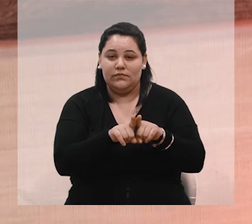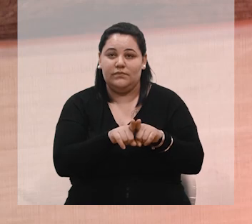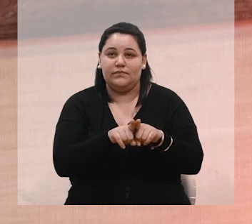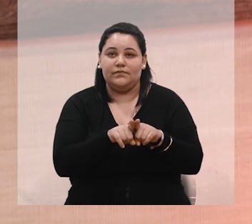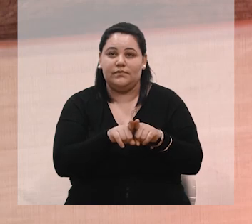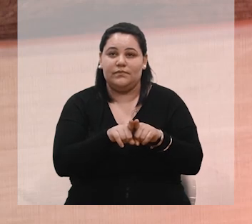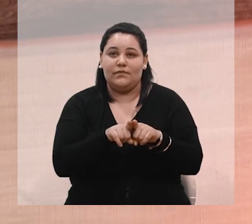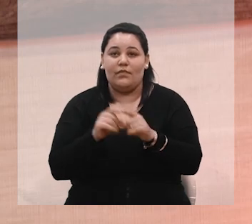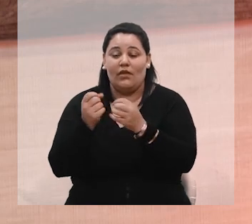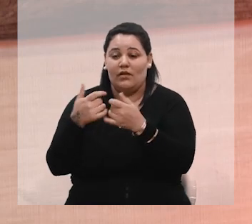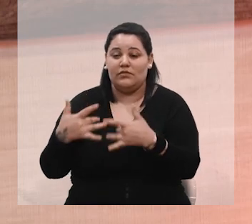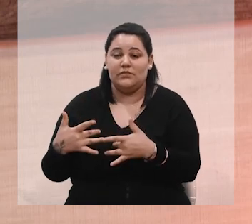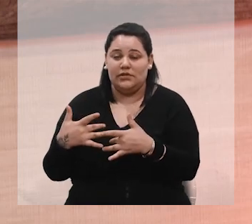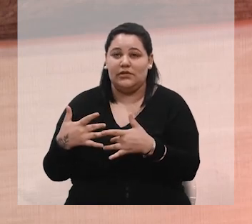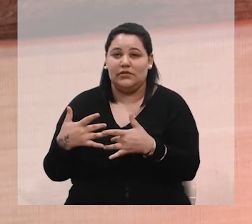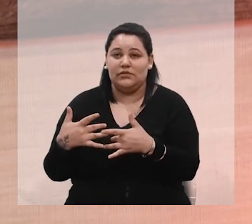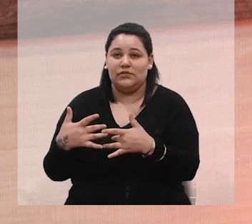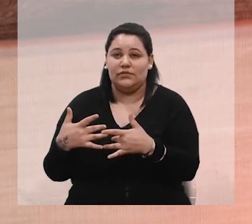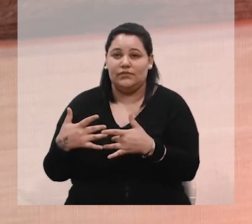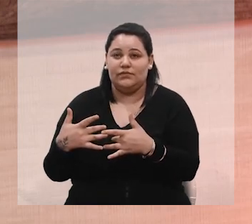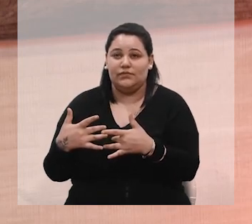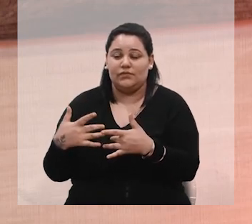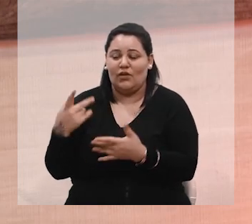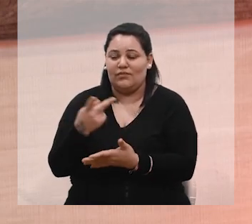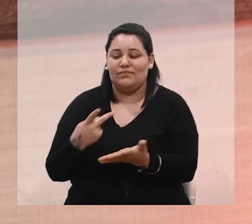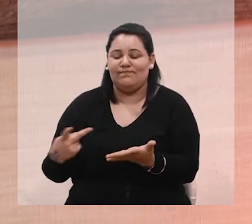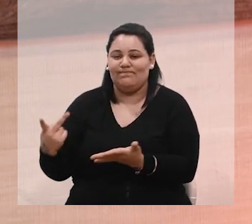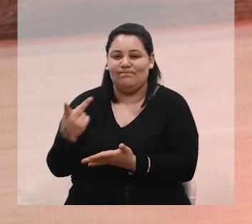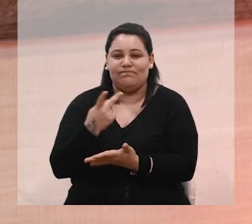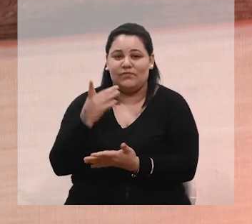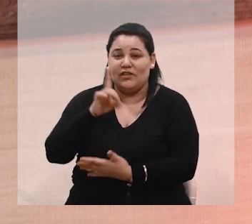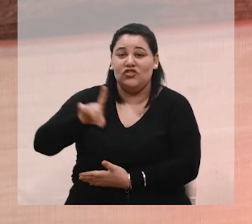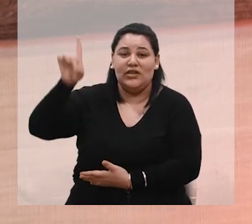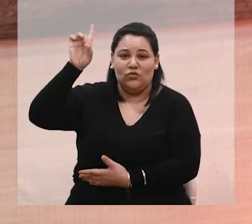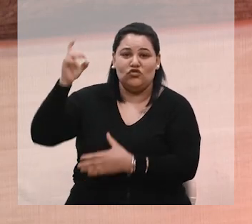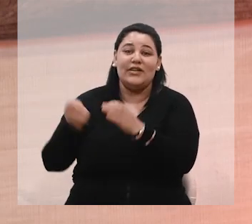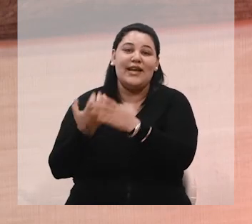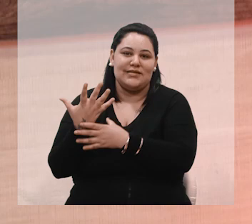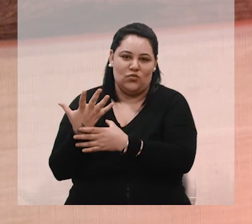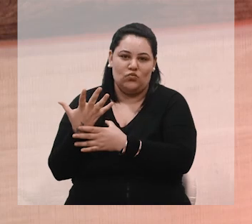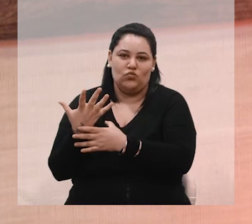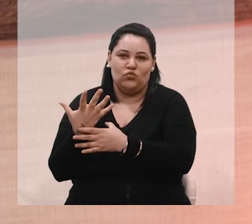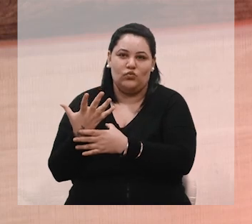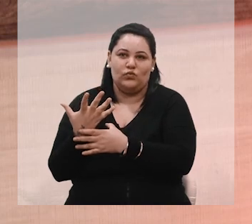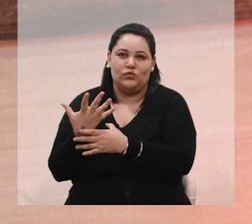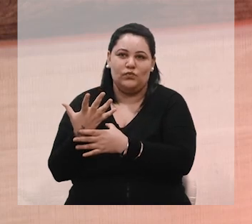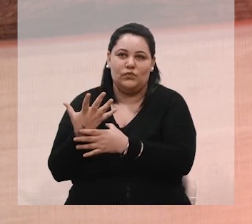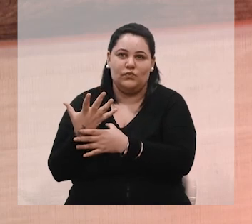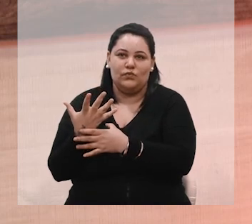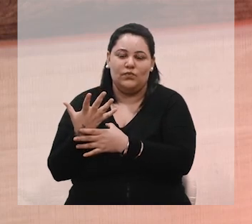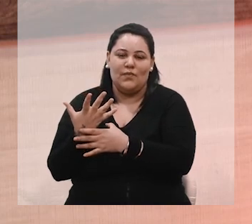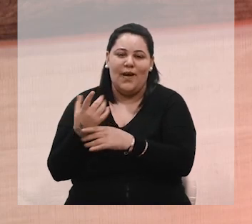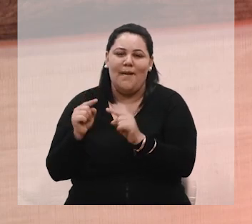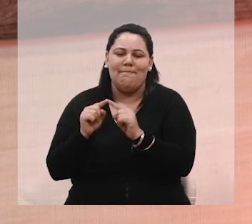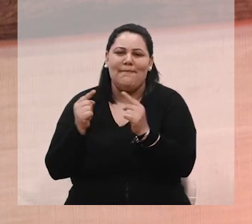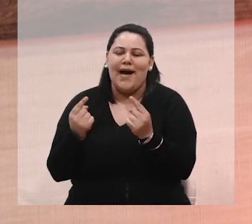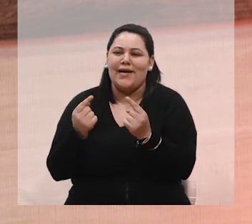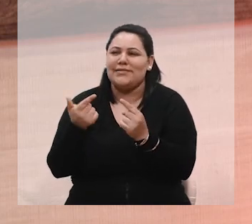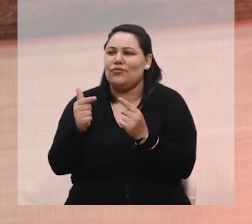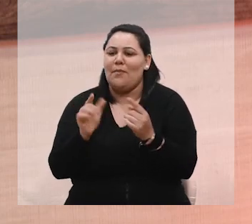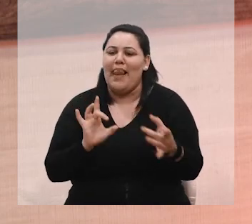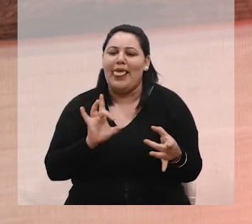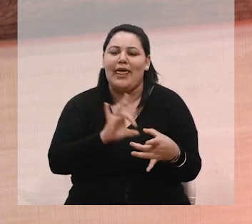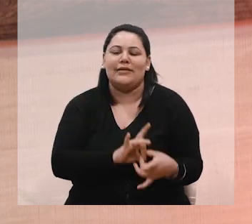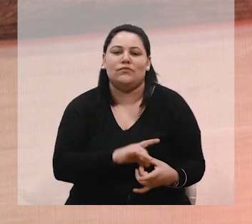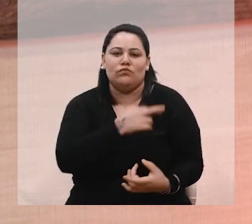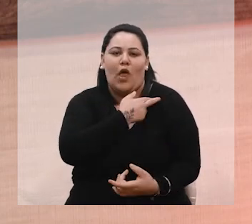também problematizada a figura de Deus, a figura de criação, mas sem um viés